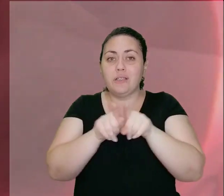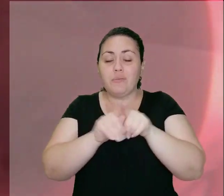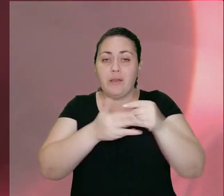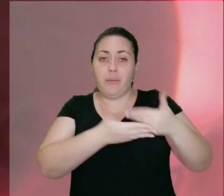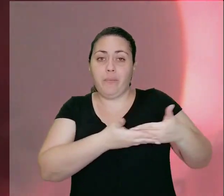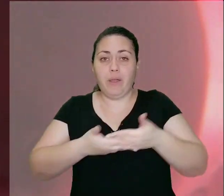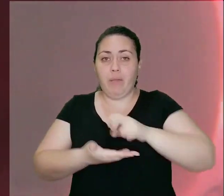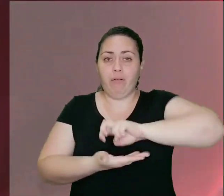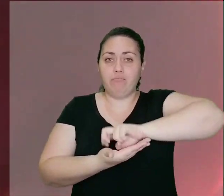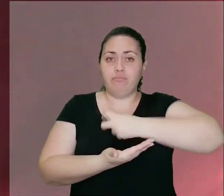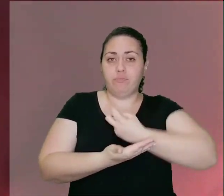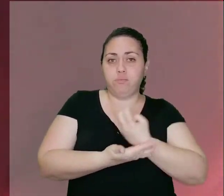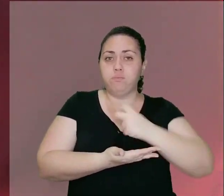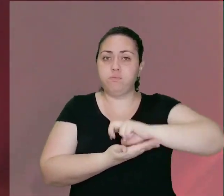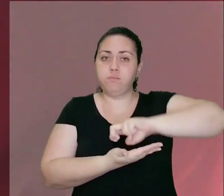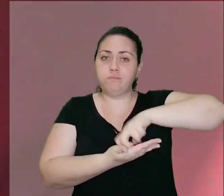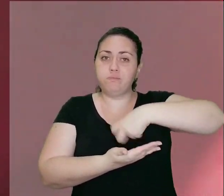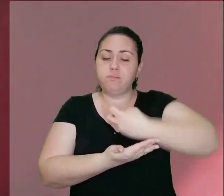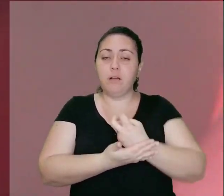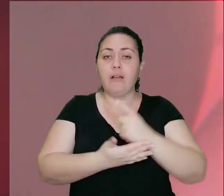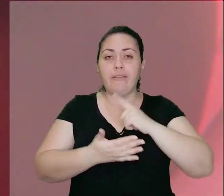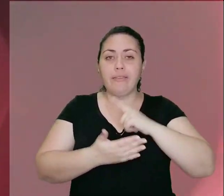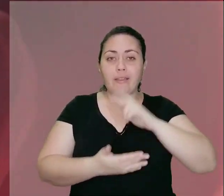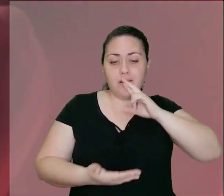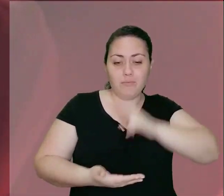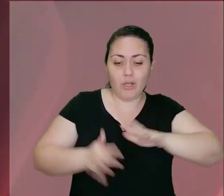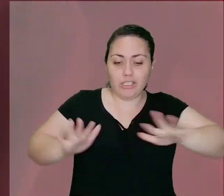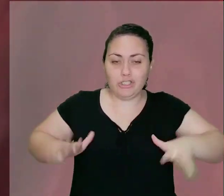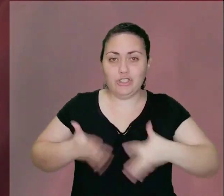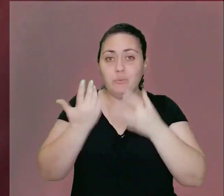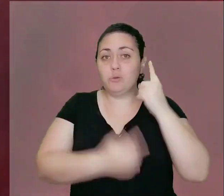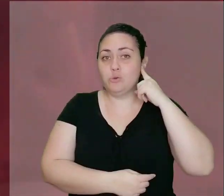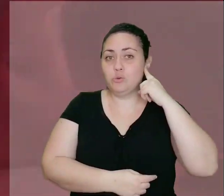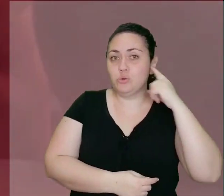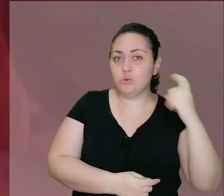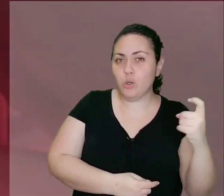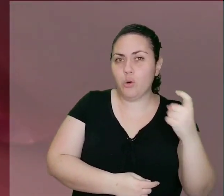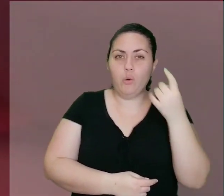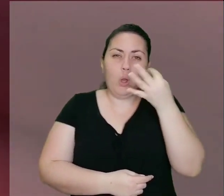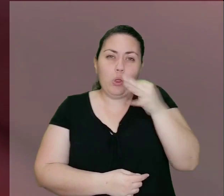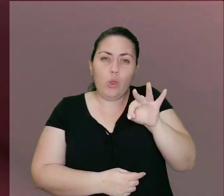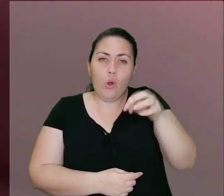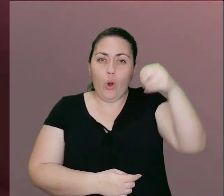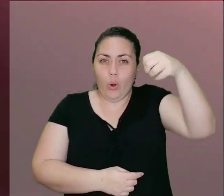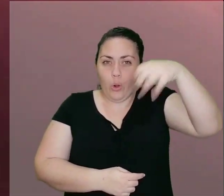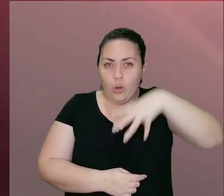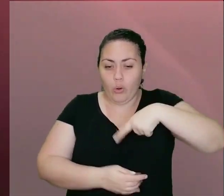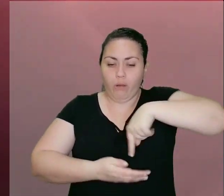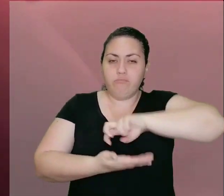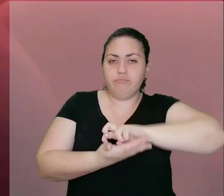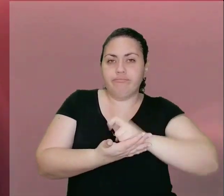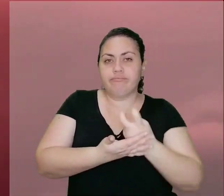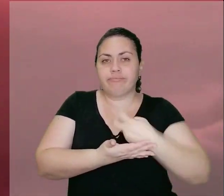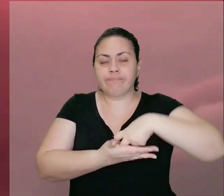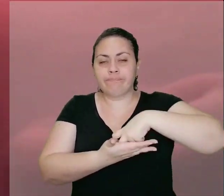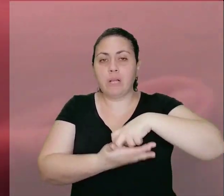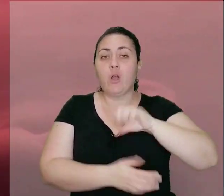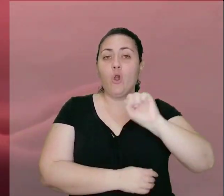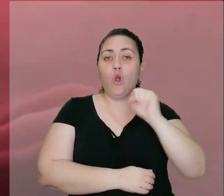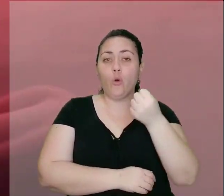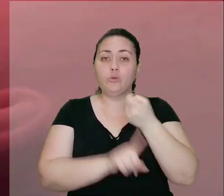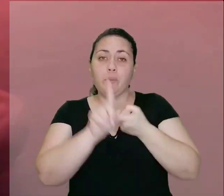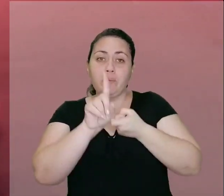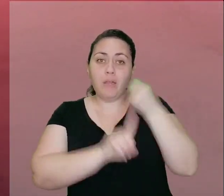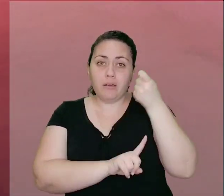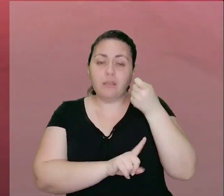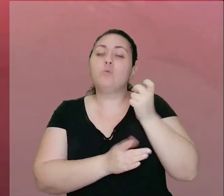de posição com frequência e responde a estímulos, incluindo som, dor e luz. No 8º mês, o